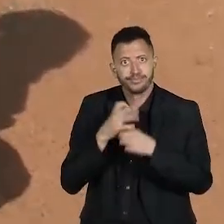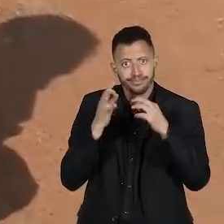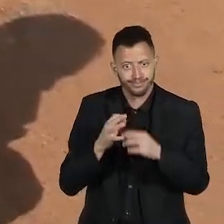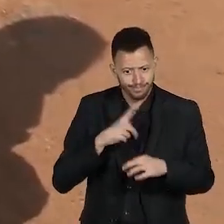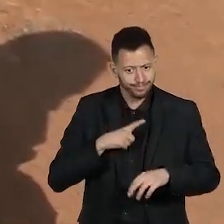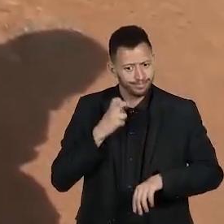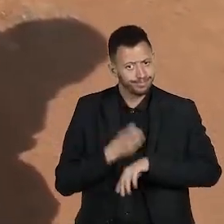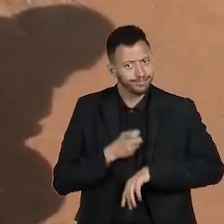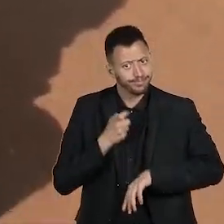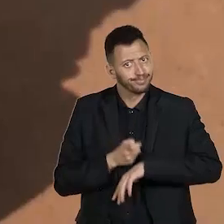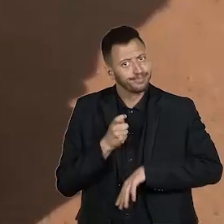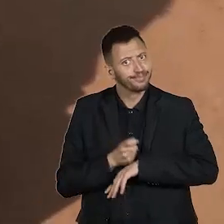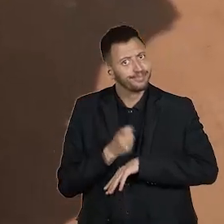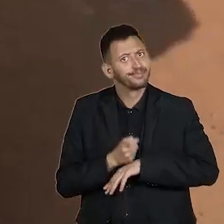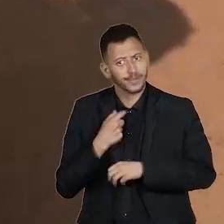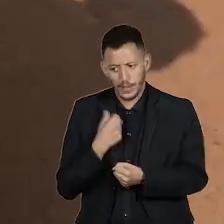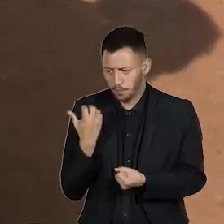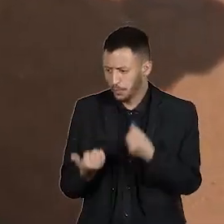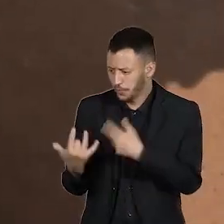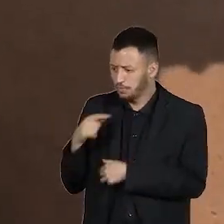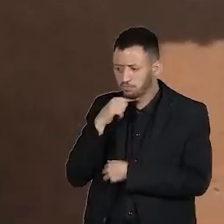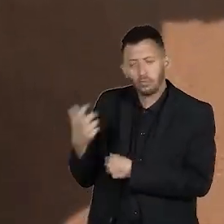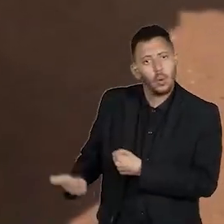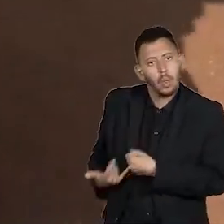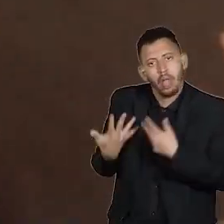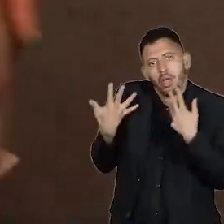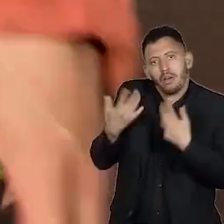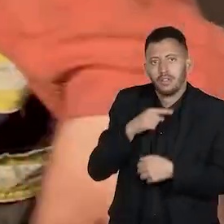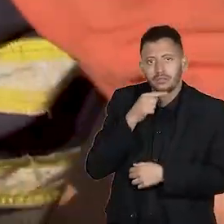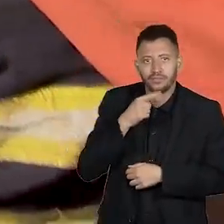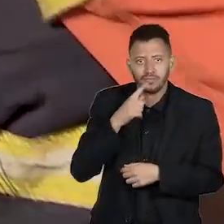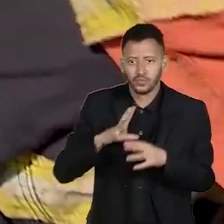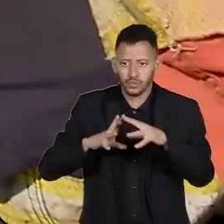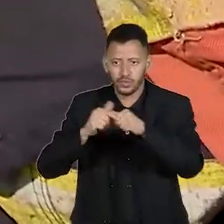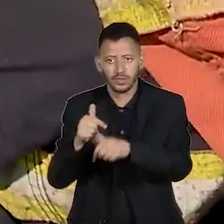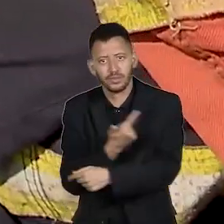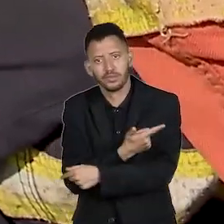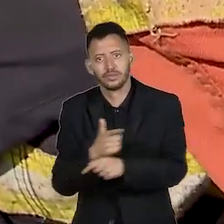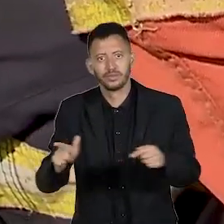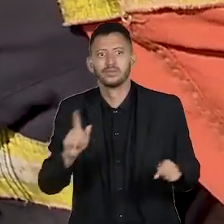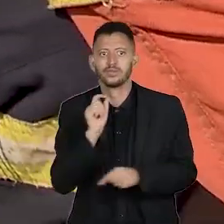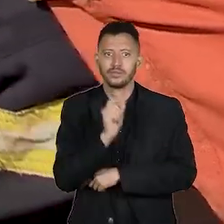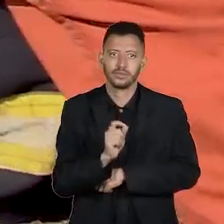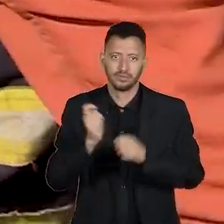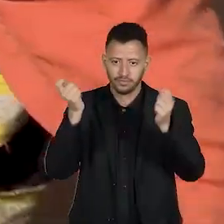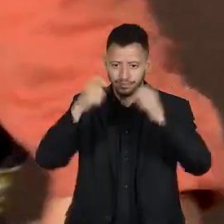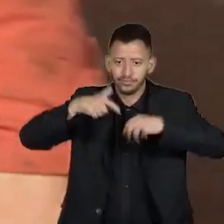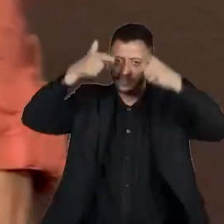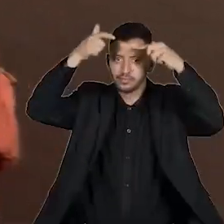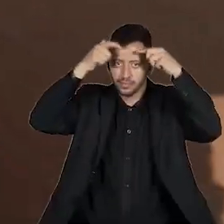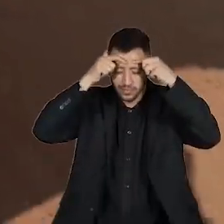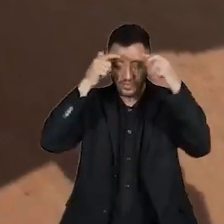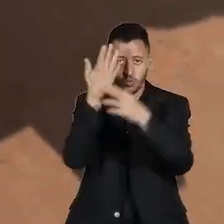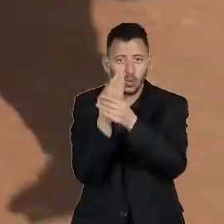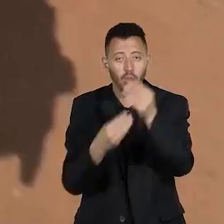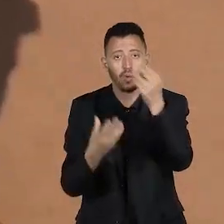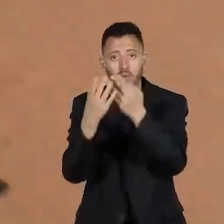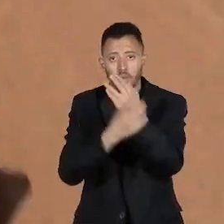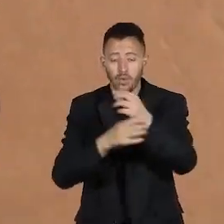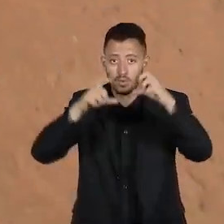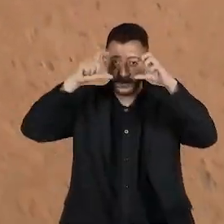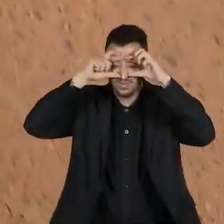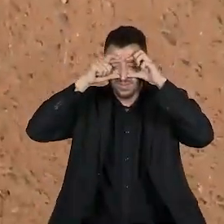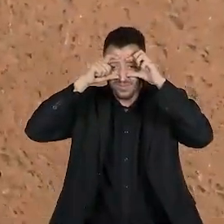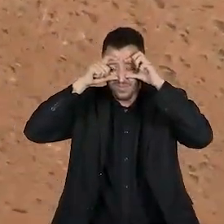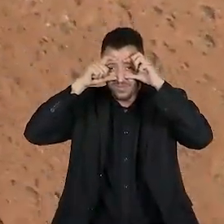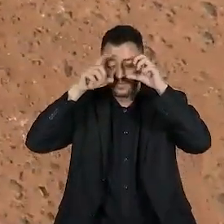tem uma certa resistência a chamas. E todos os outros equipamentos aqui, ó, capacete,